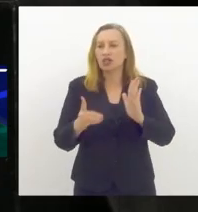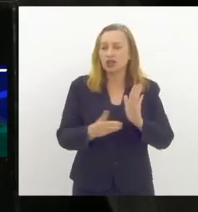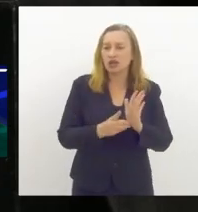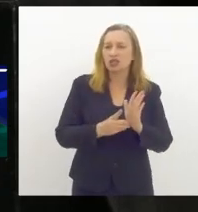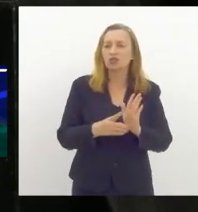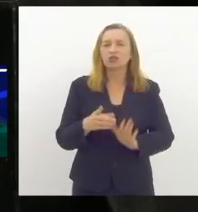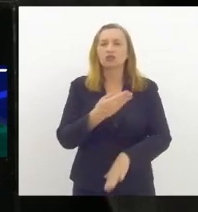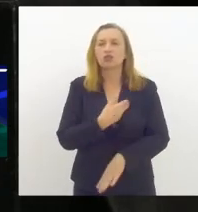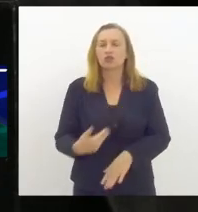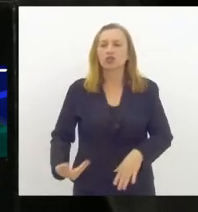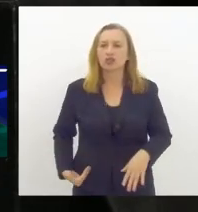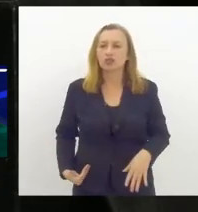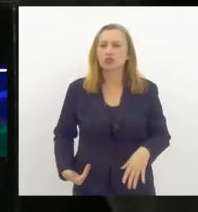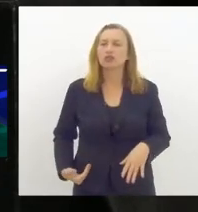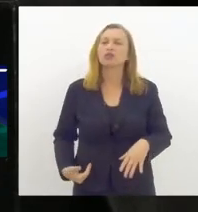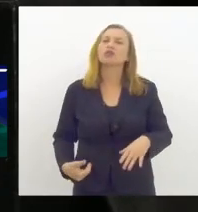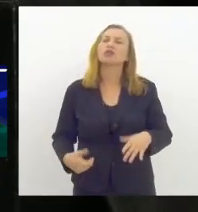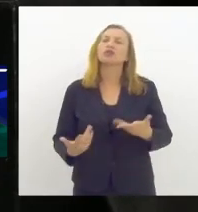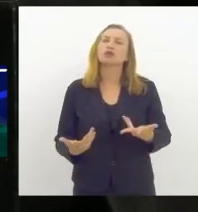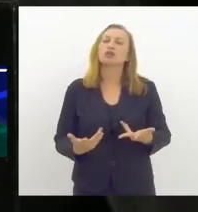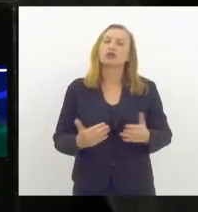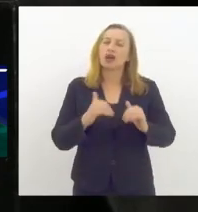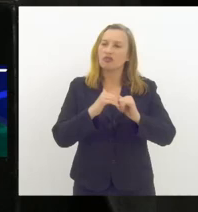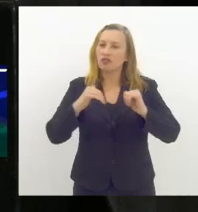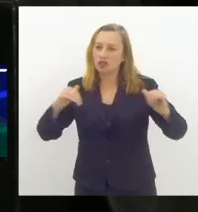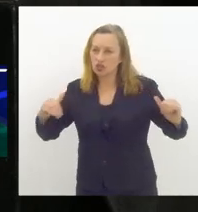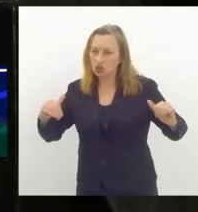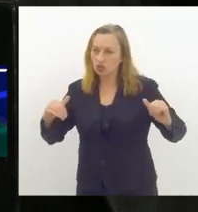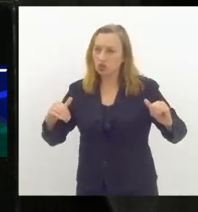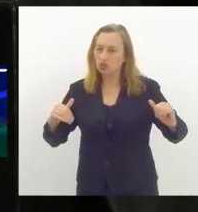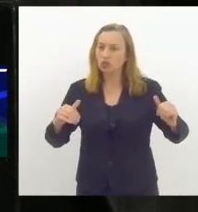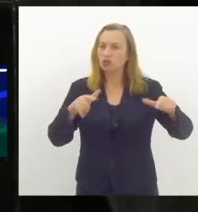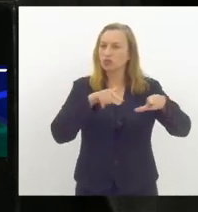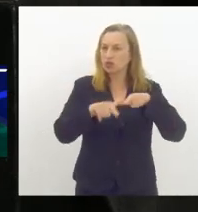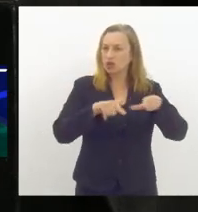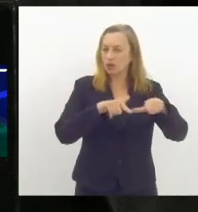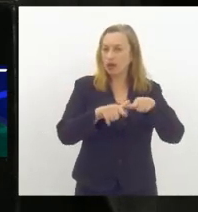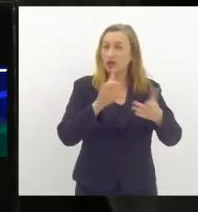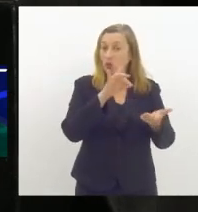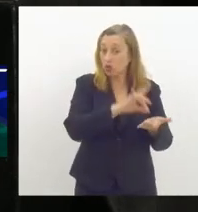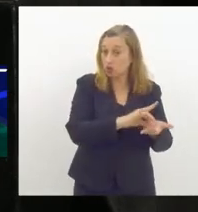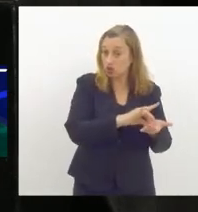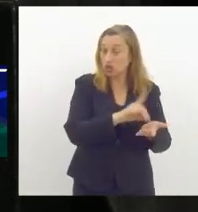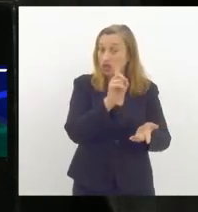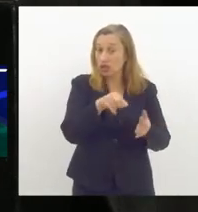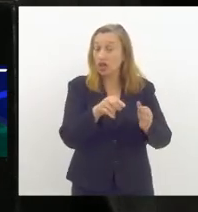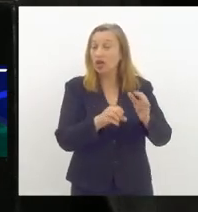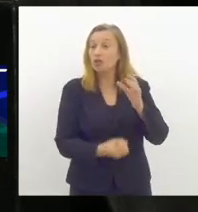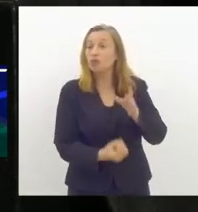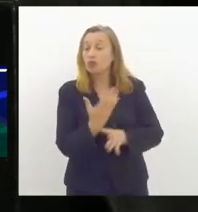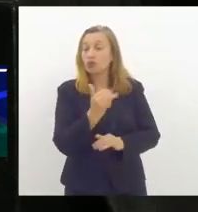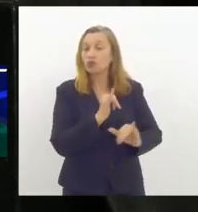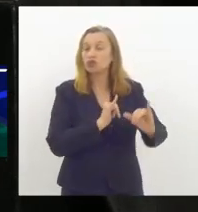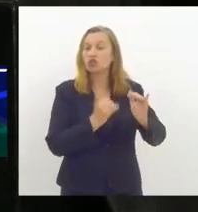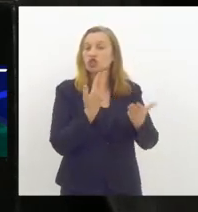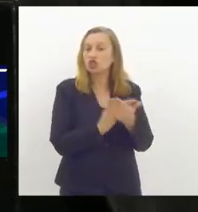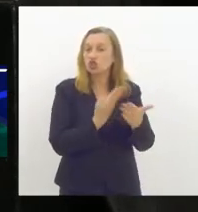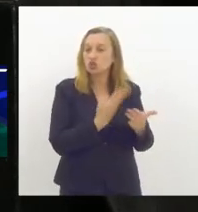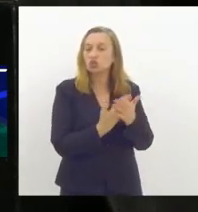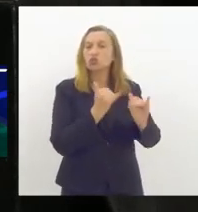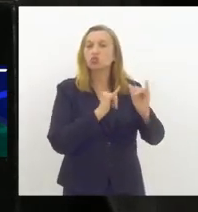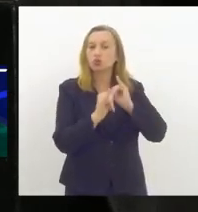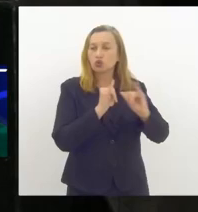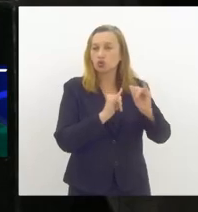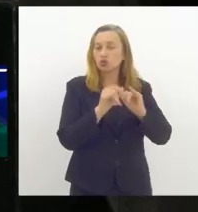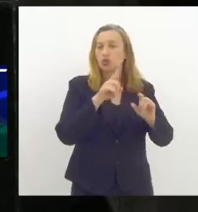transfigurou a fundação se perde a faz toa de suas missões de sua missão original que é produzir estudos pesquisas e